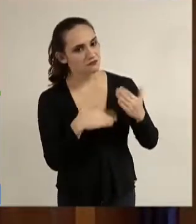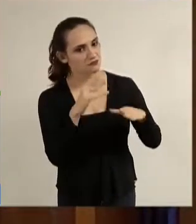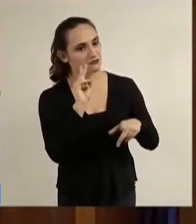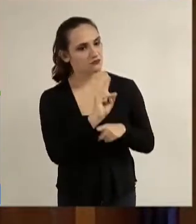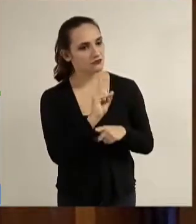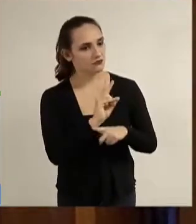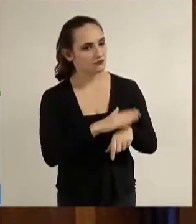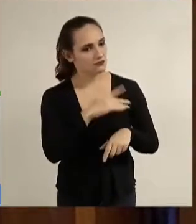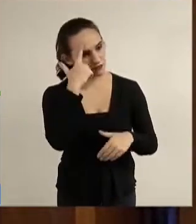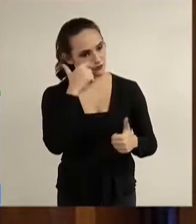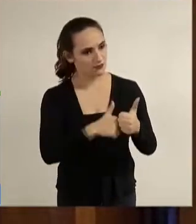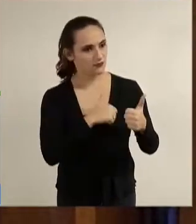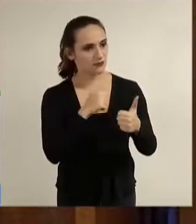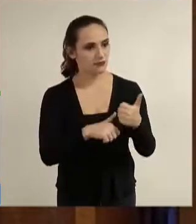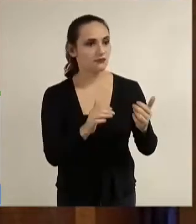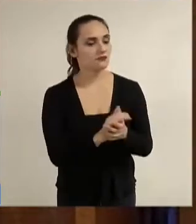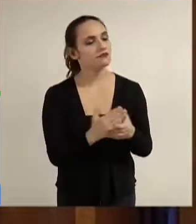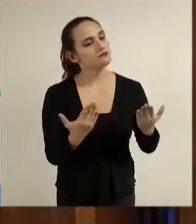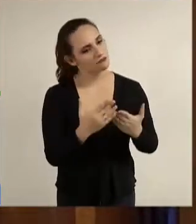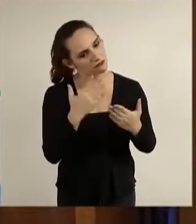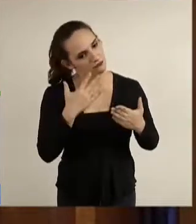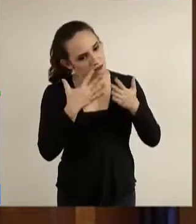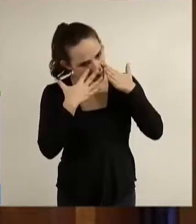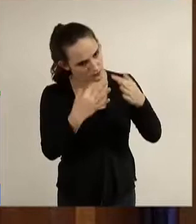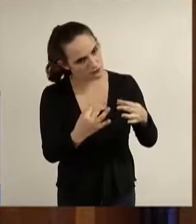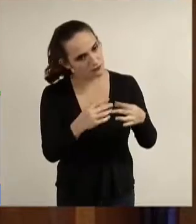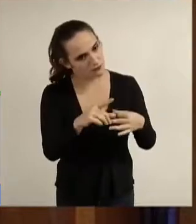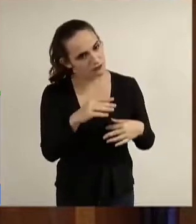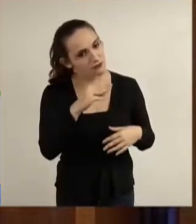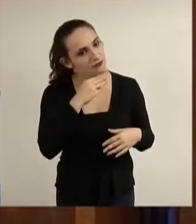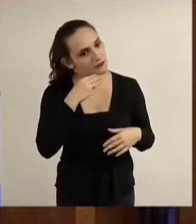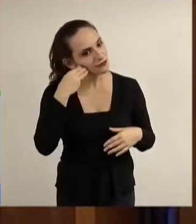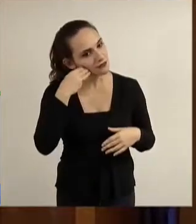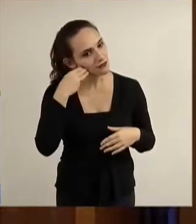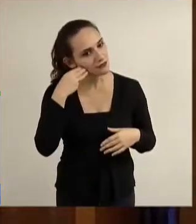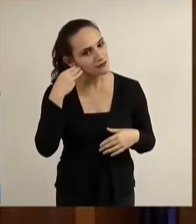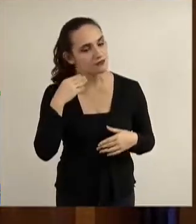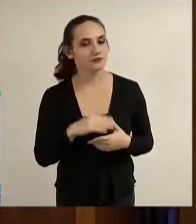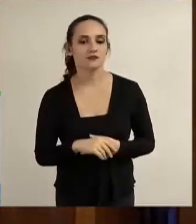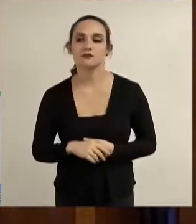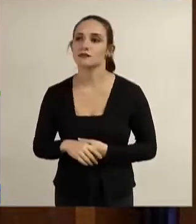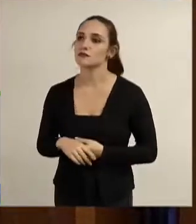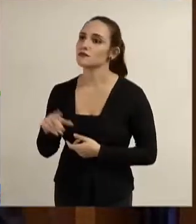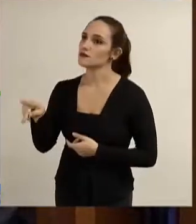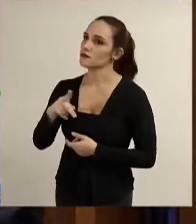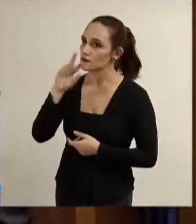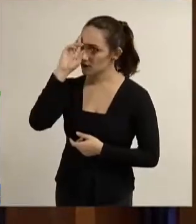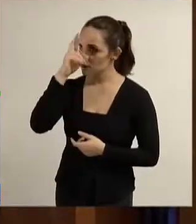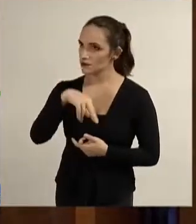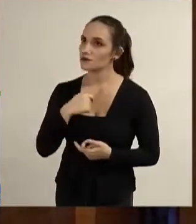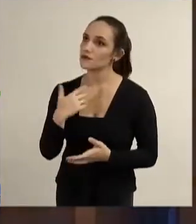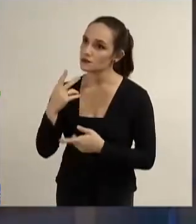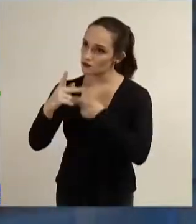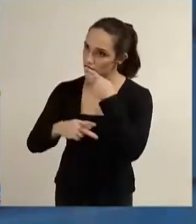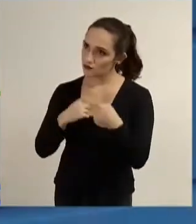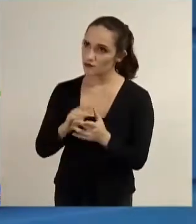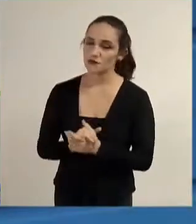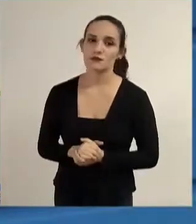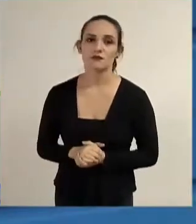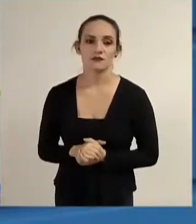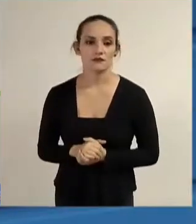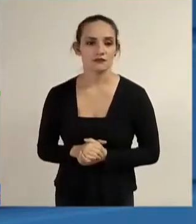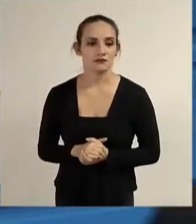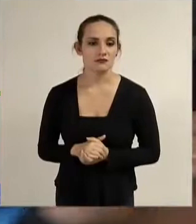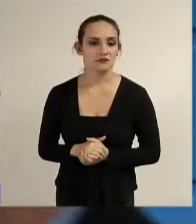pronunciamento e para a nossa reflexão. Ouvirei com alegria o deputado Marçal Filho. Deputado professor Reinaldo, queria dizer a Vossa Excelência que não